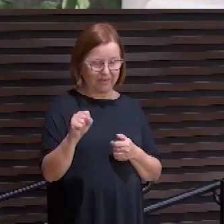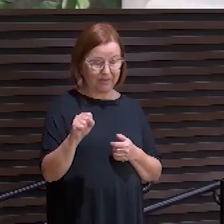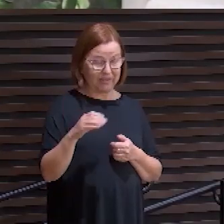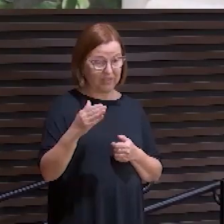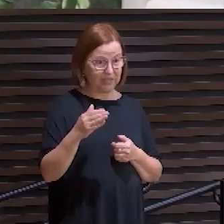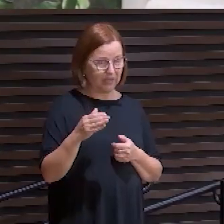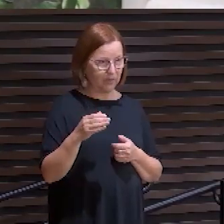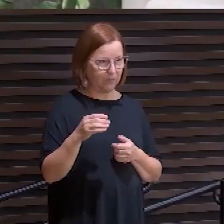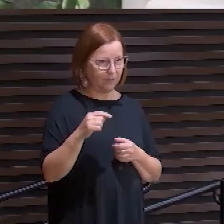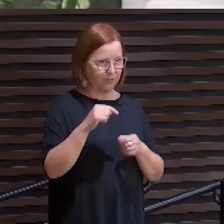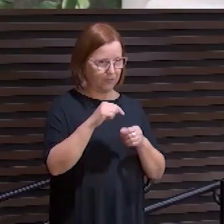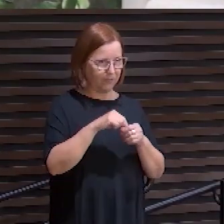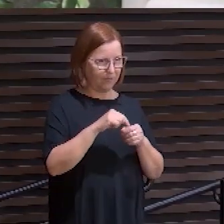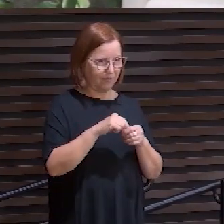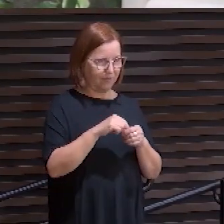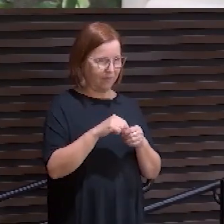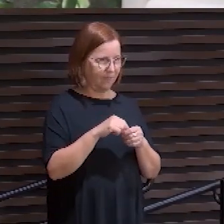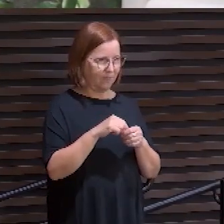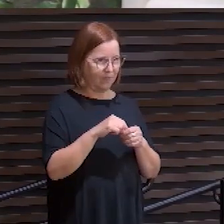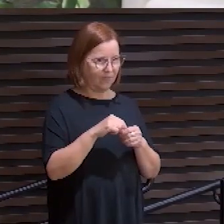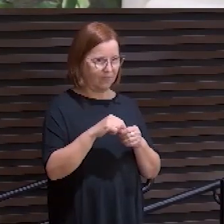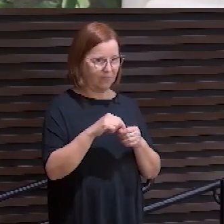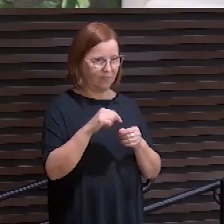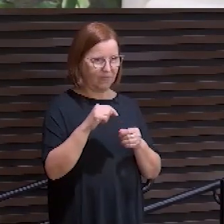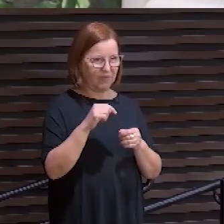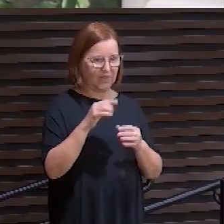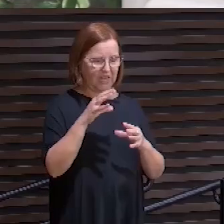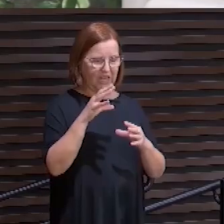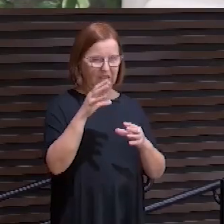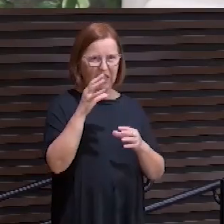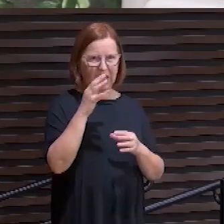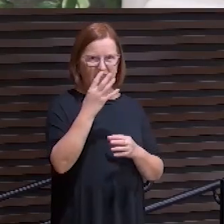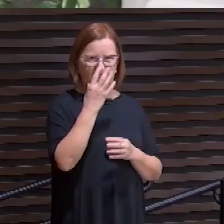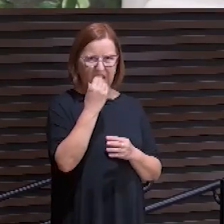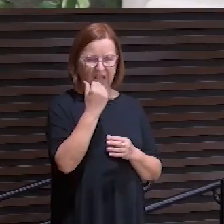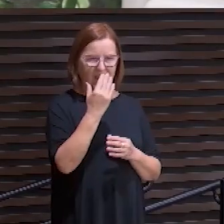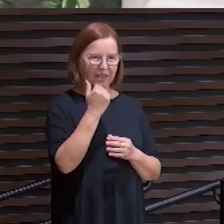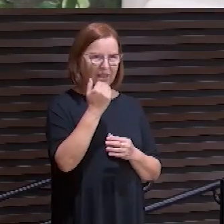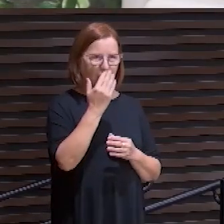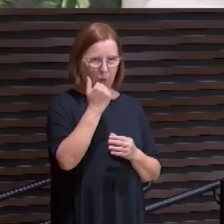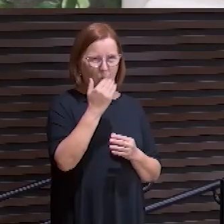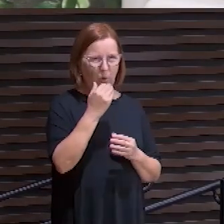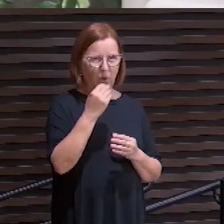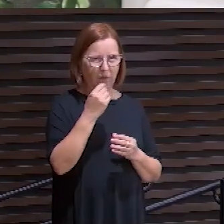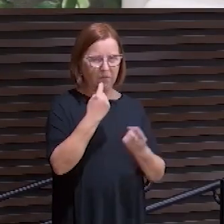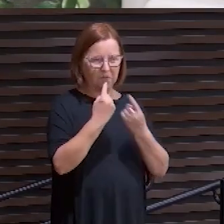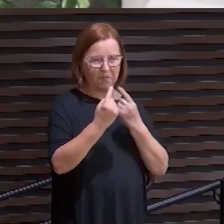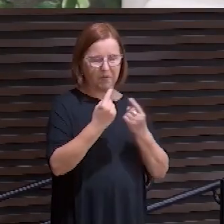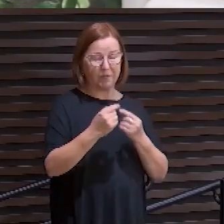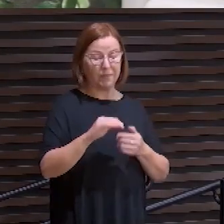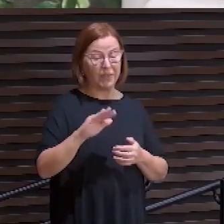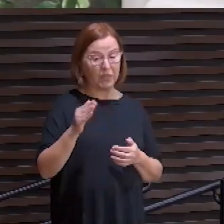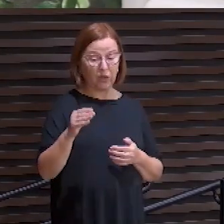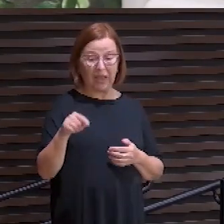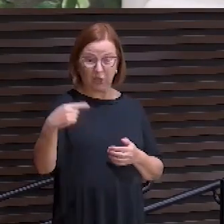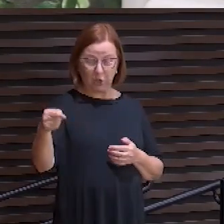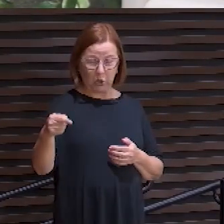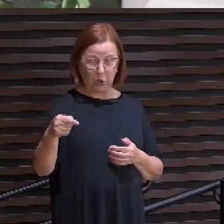se fagocitam, elas se comem. E a planária que estava famélita, que estava com fome,